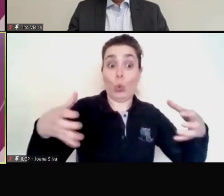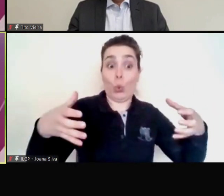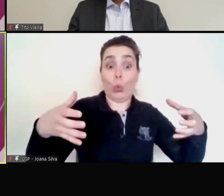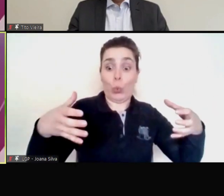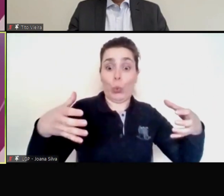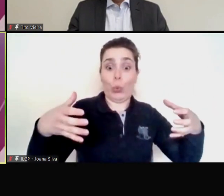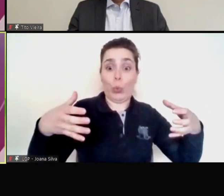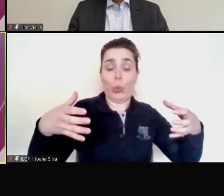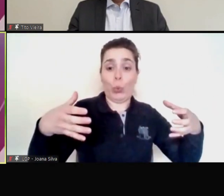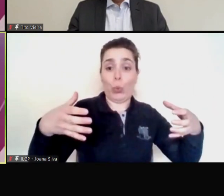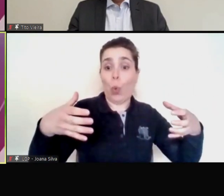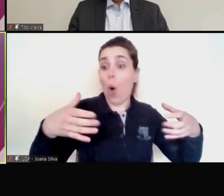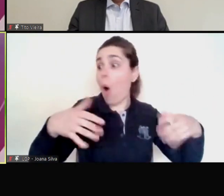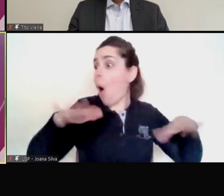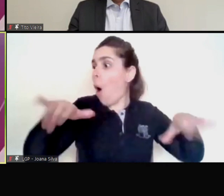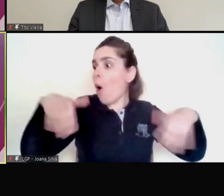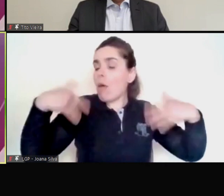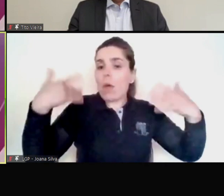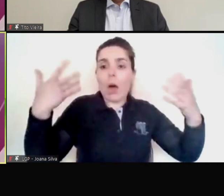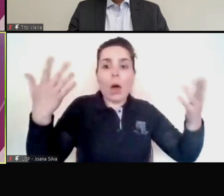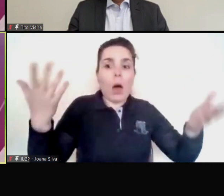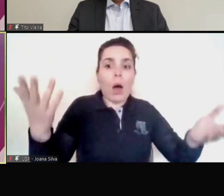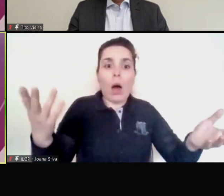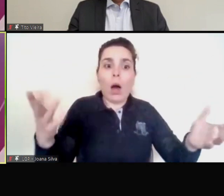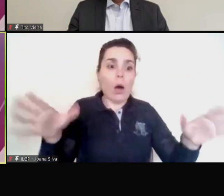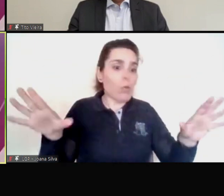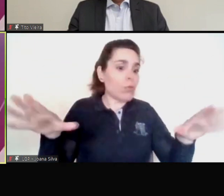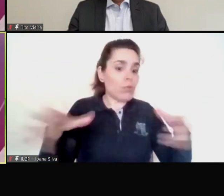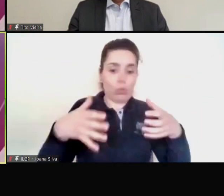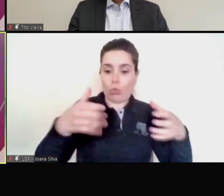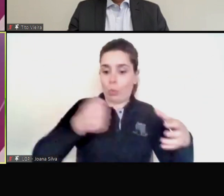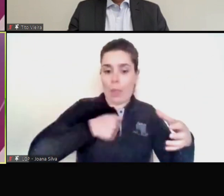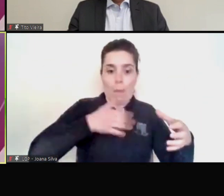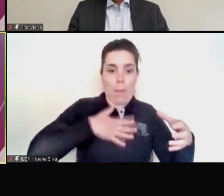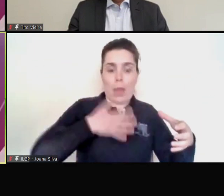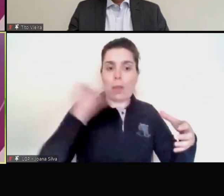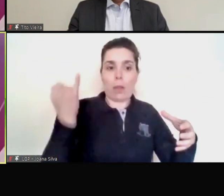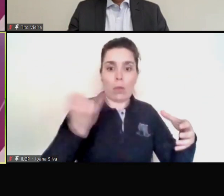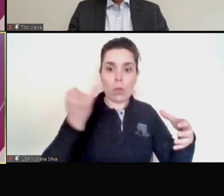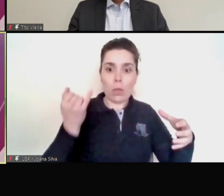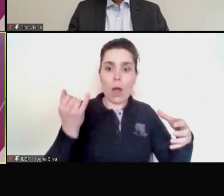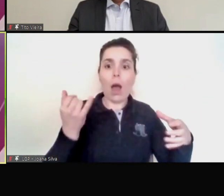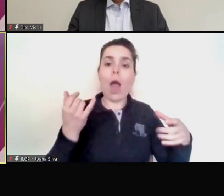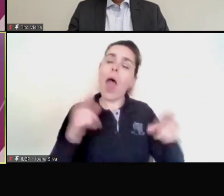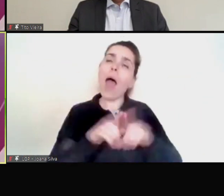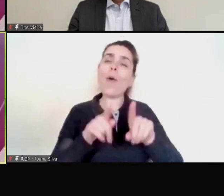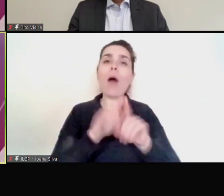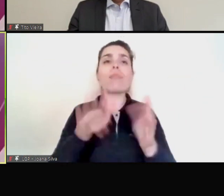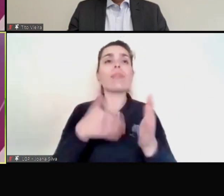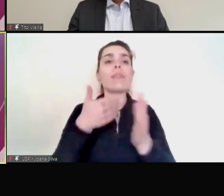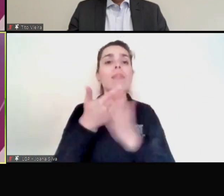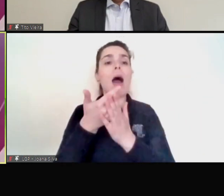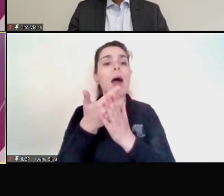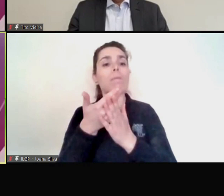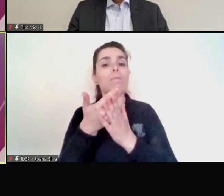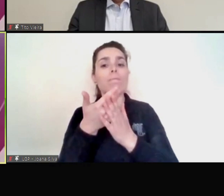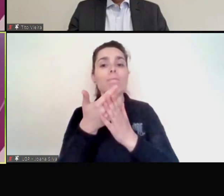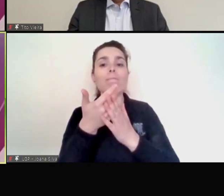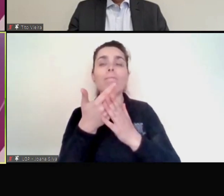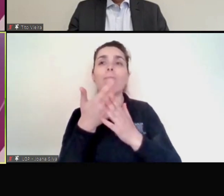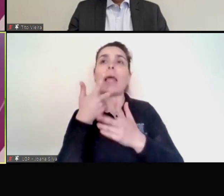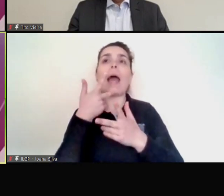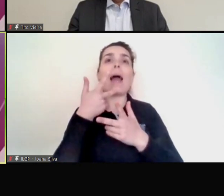até do grande grupo da entidade, estão a criar massa crítica. E ao criarem massa